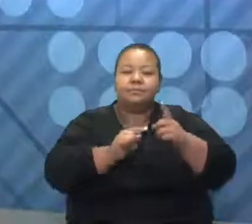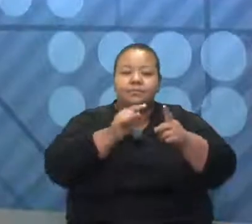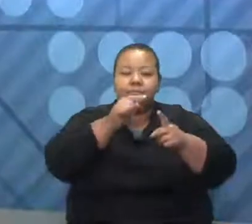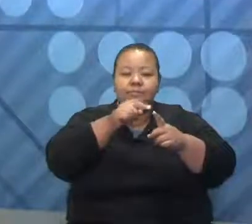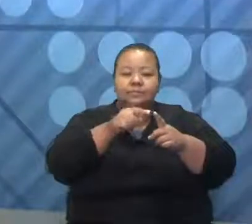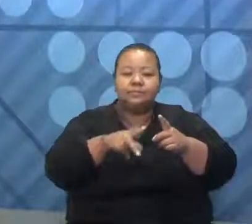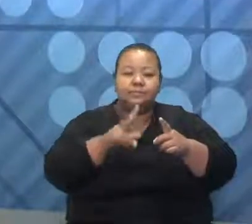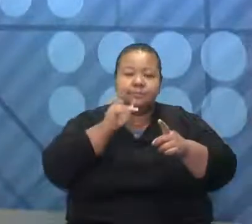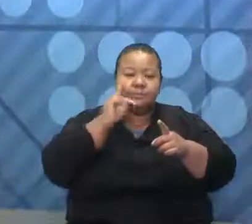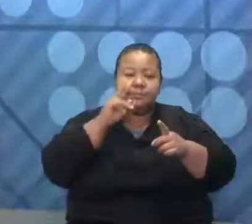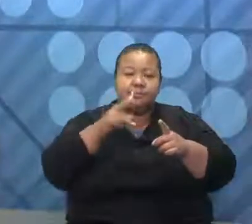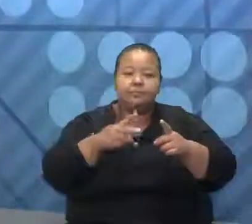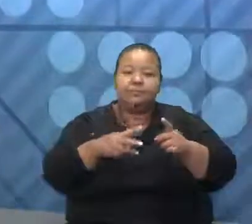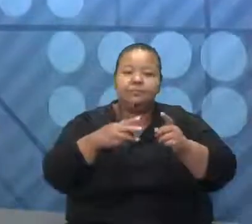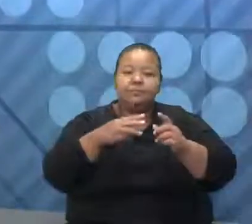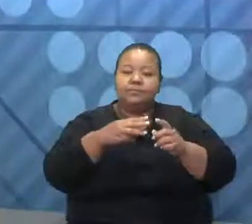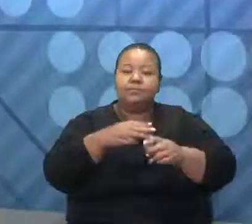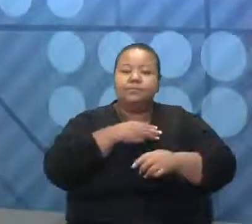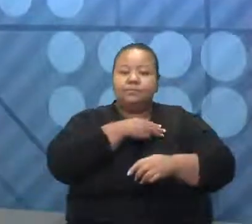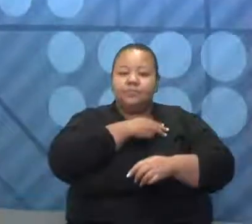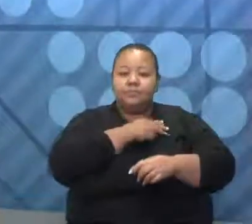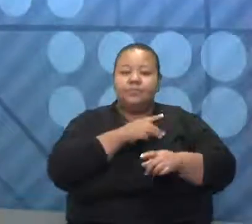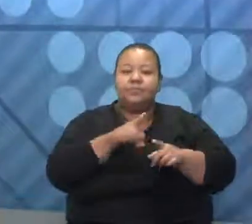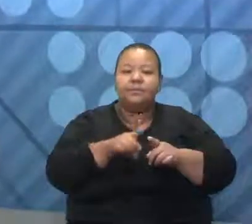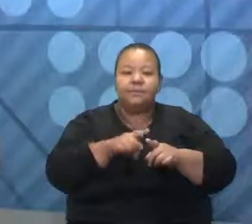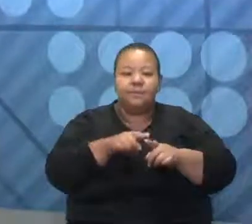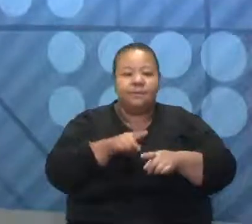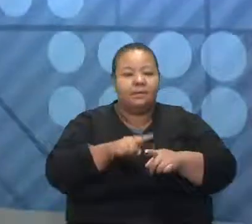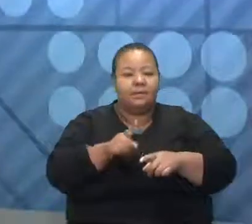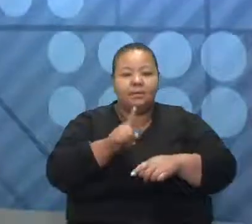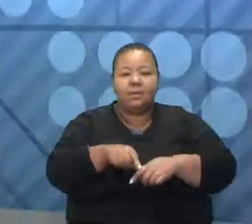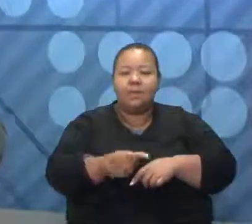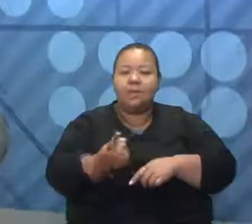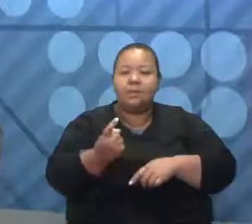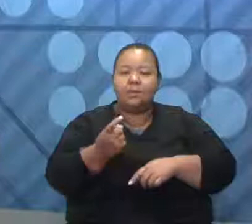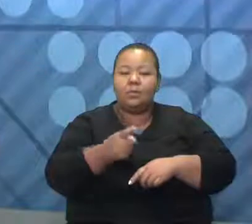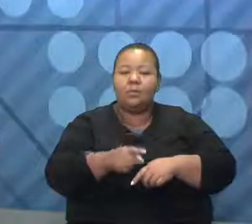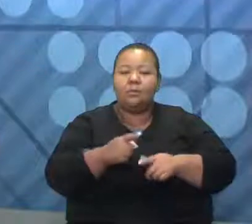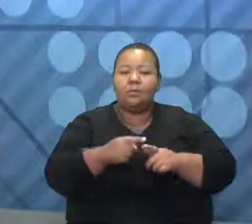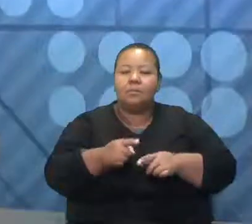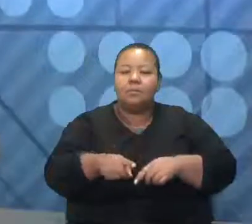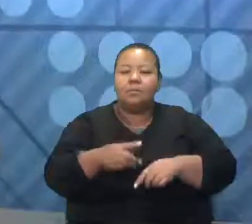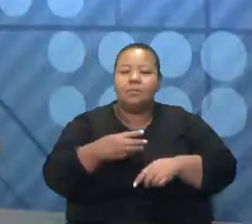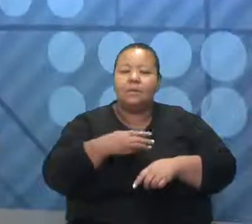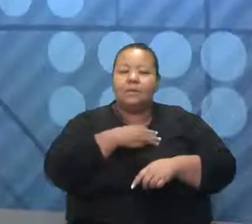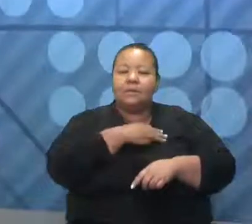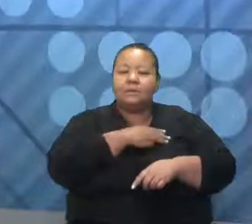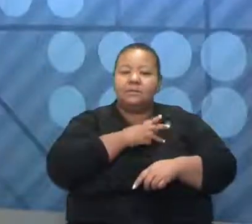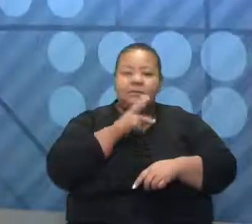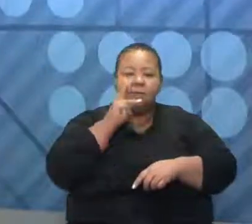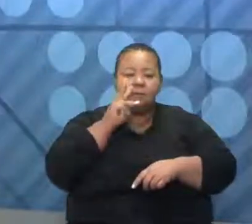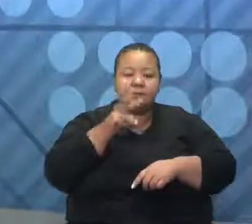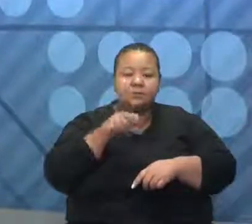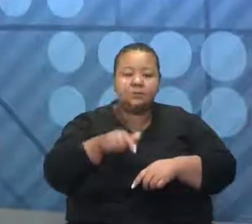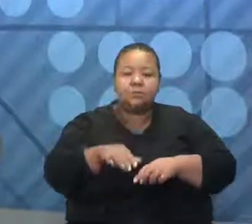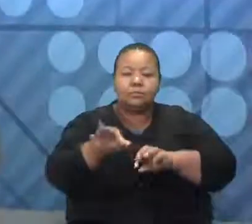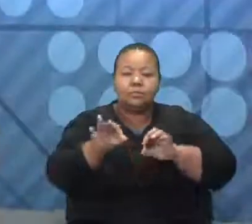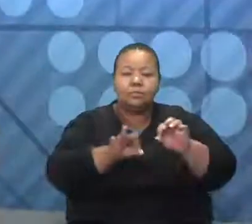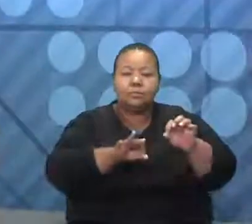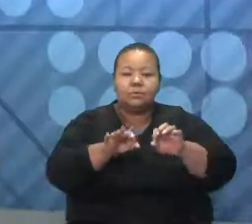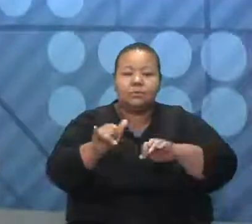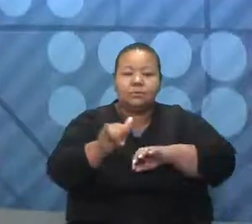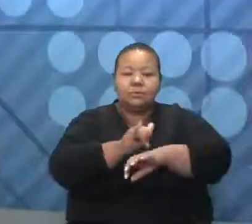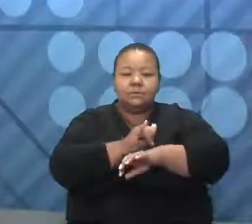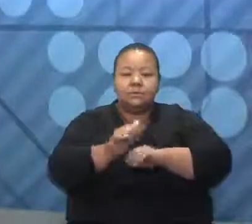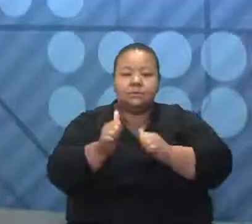missão e valores da empresa. Ela também, mas ela não é a única, tá? E aí, porque a missão, visão e valores são estabelecidos lá no planejamento estratégico